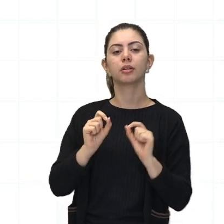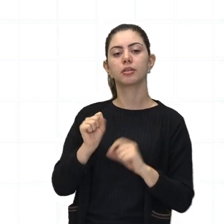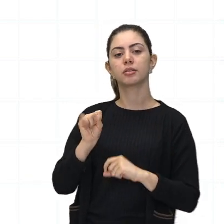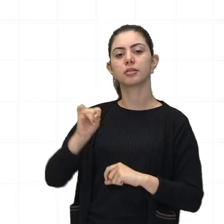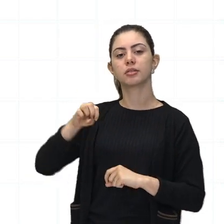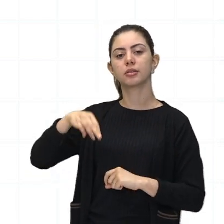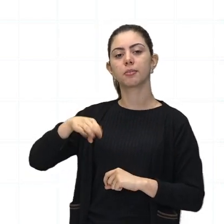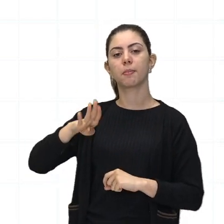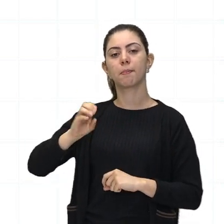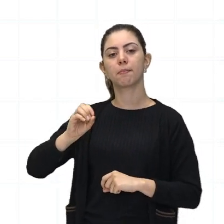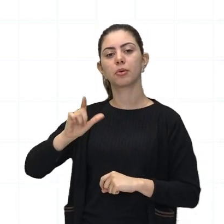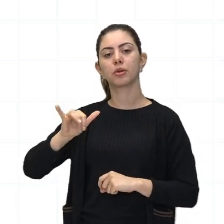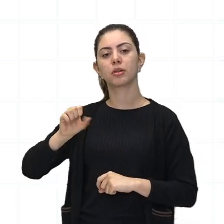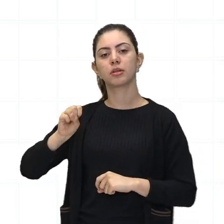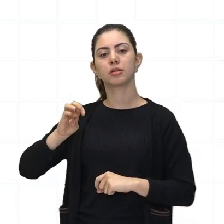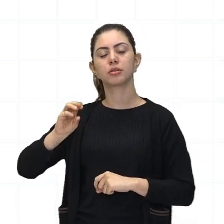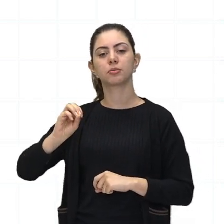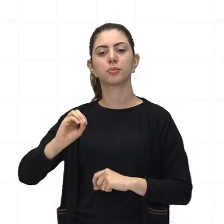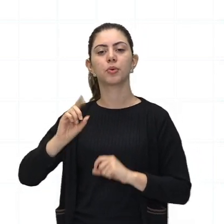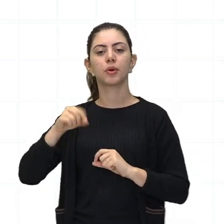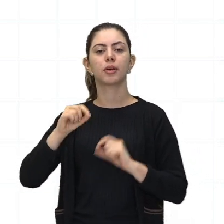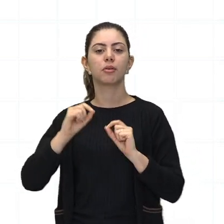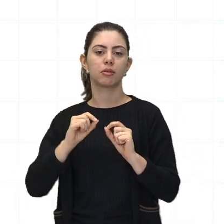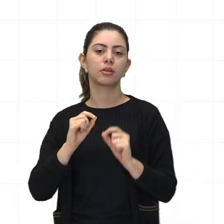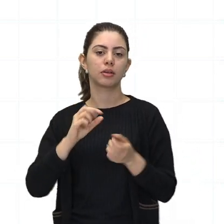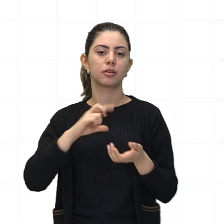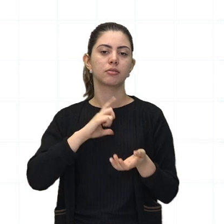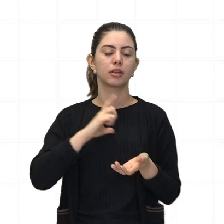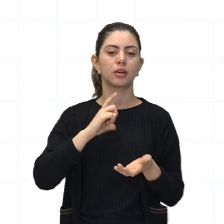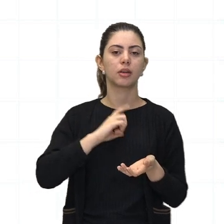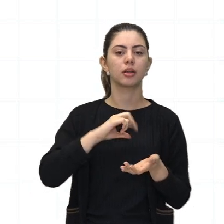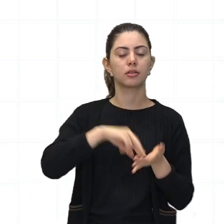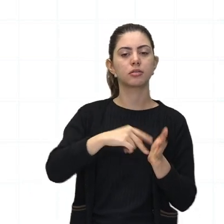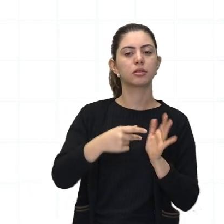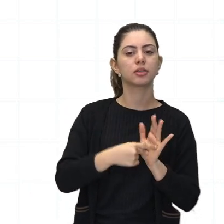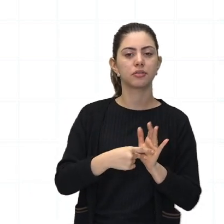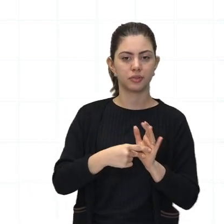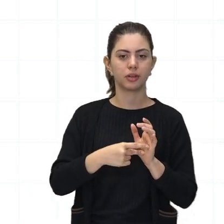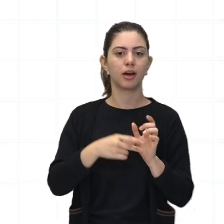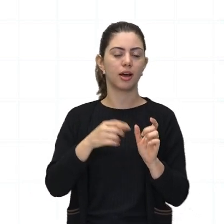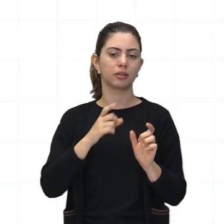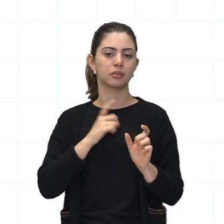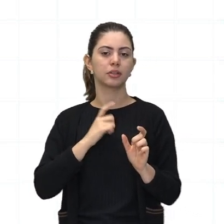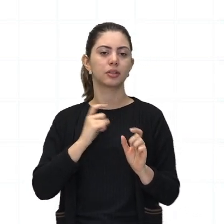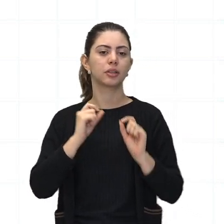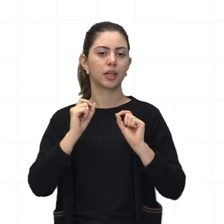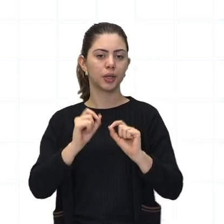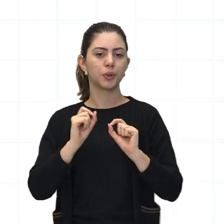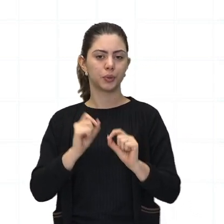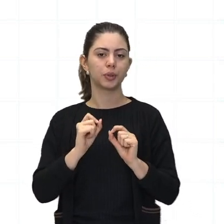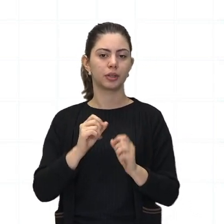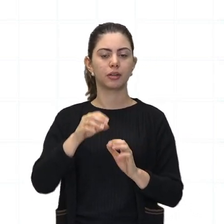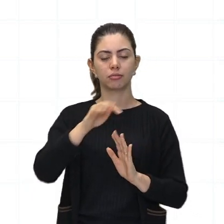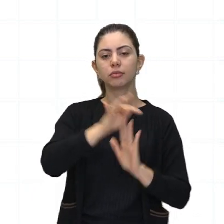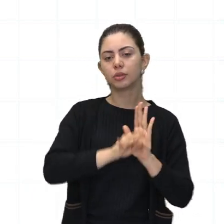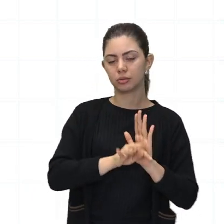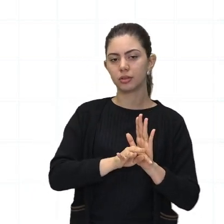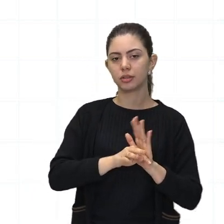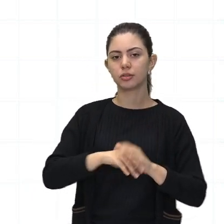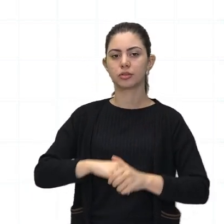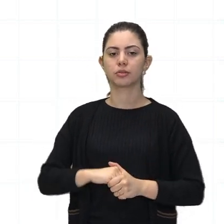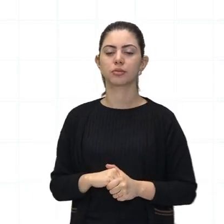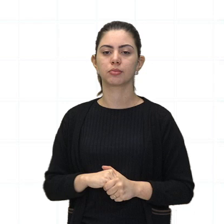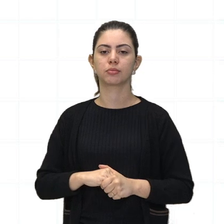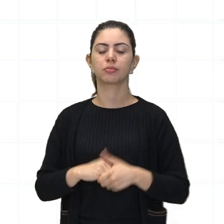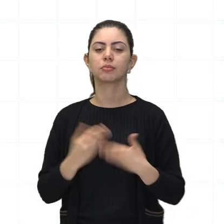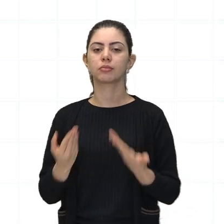elementos que representam ideias abstratas ou conceitos, adicionando camadas de significado ao texto, que